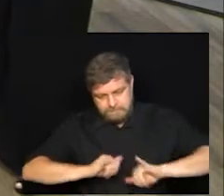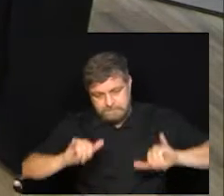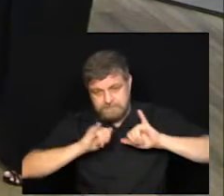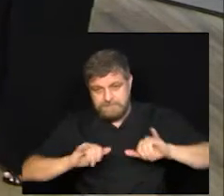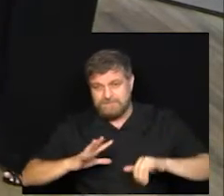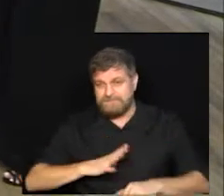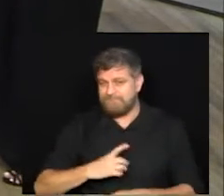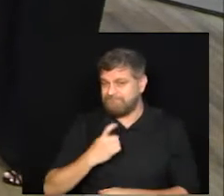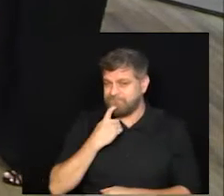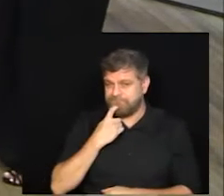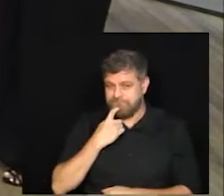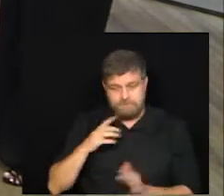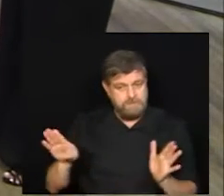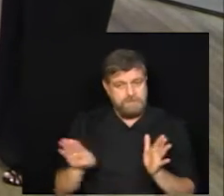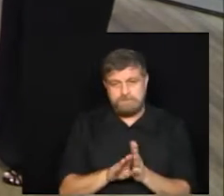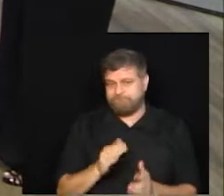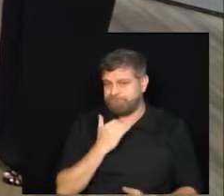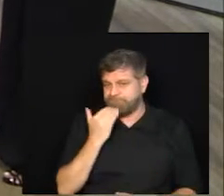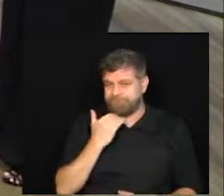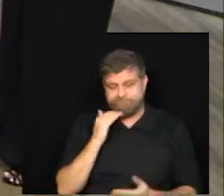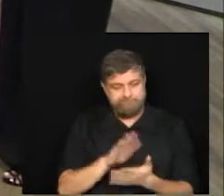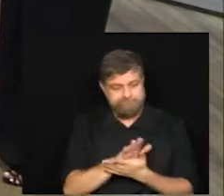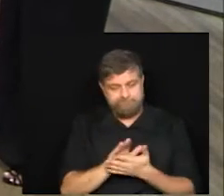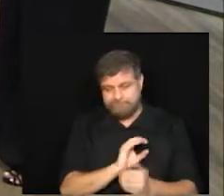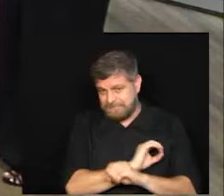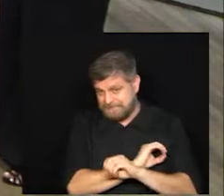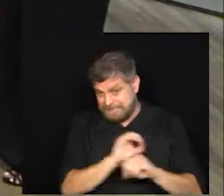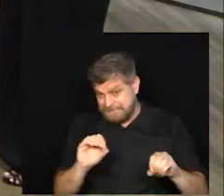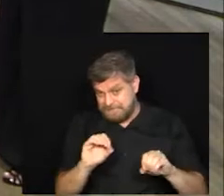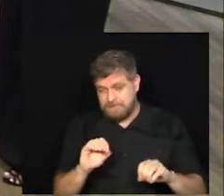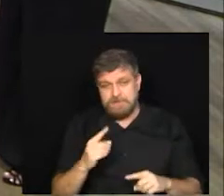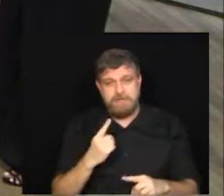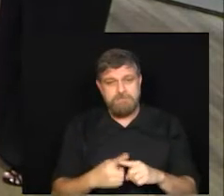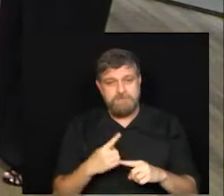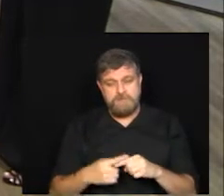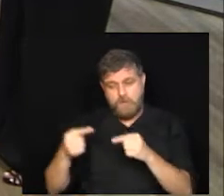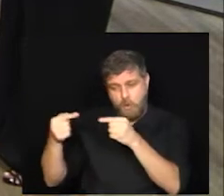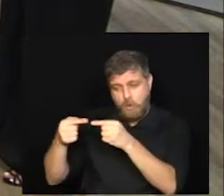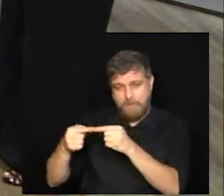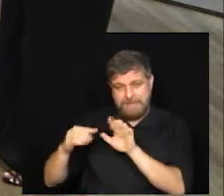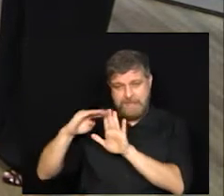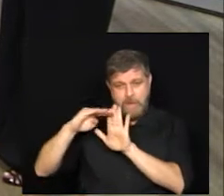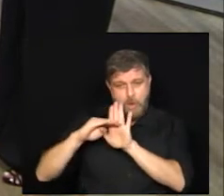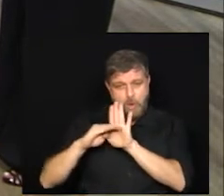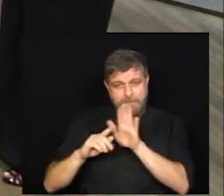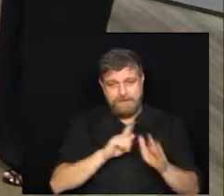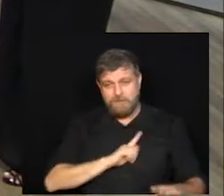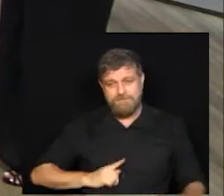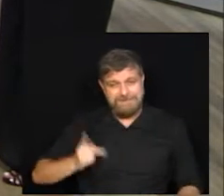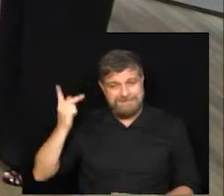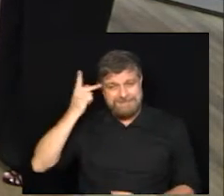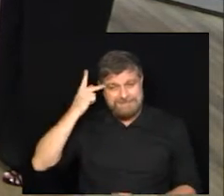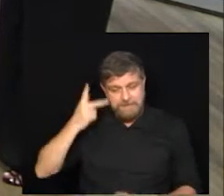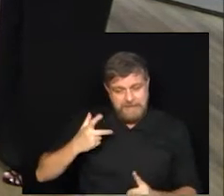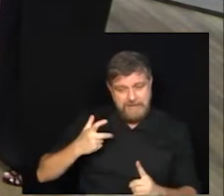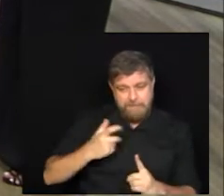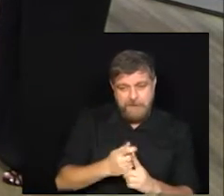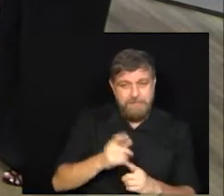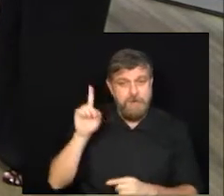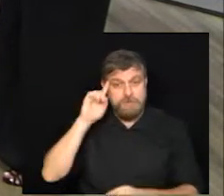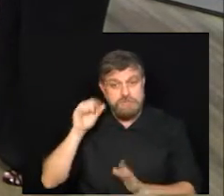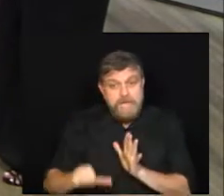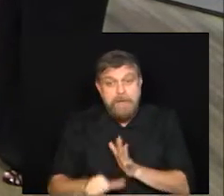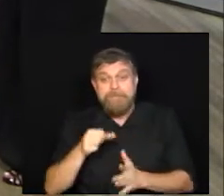para Campinas não há ainda nenhuma previsão. Sim. Até porque, de acordo com o Plano São Paulo de Imunização, no dia 1º